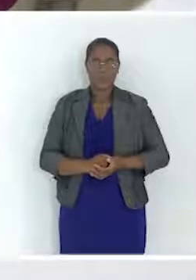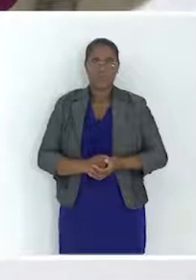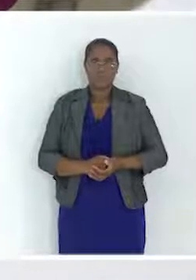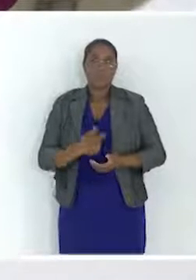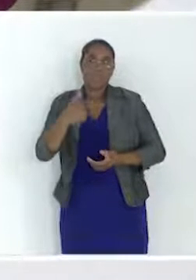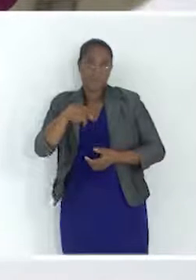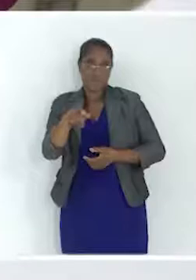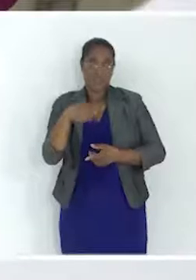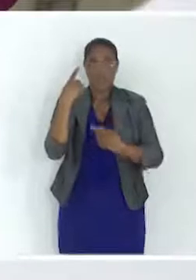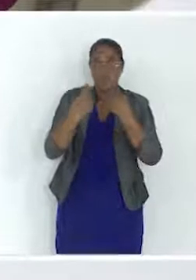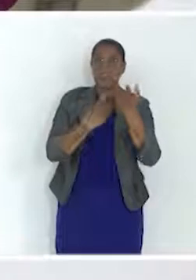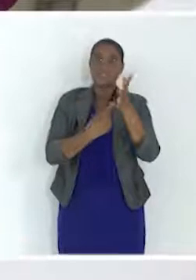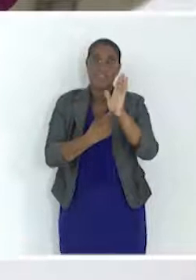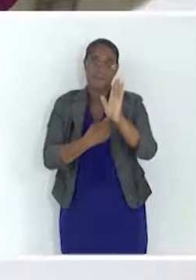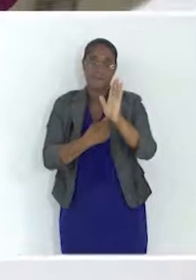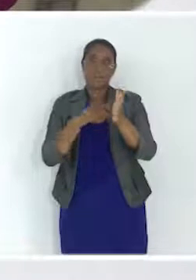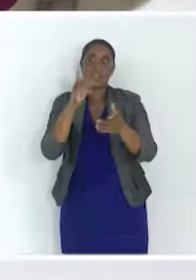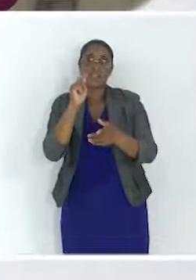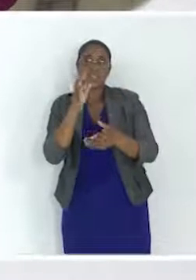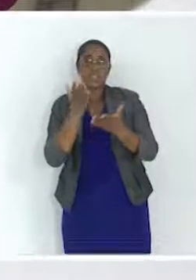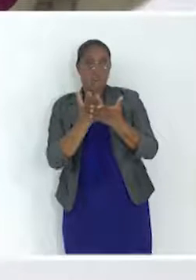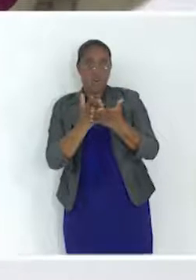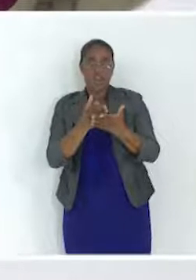Escola, turma, amor.